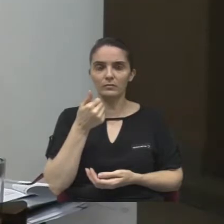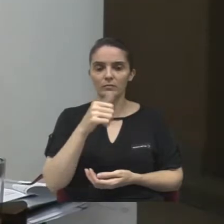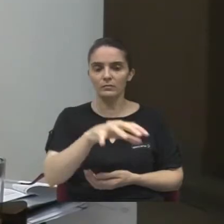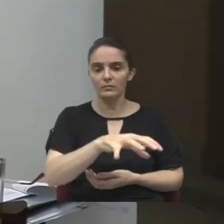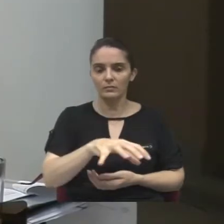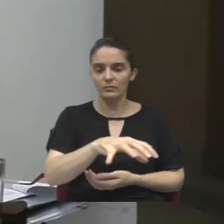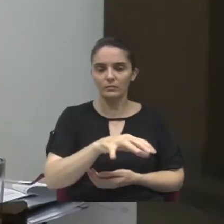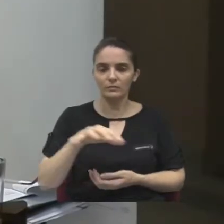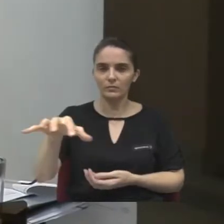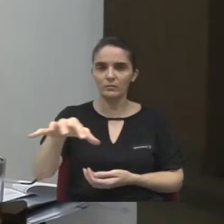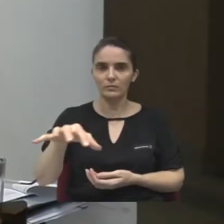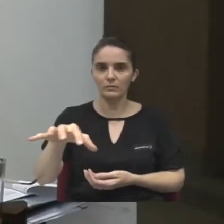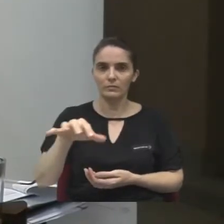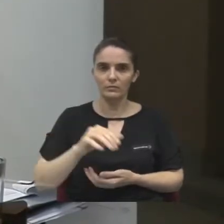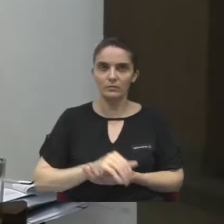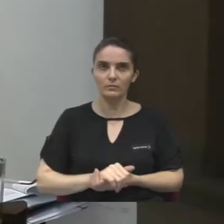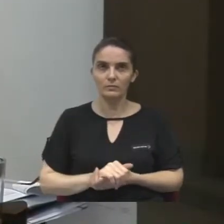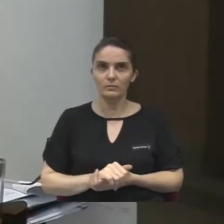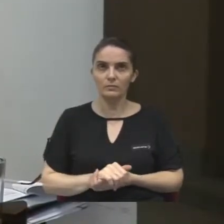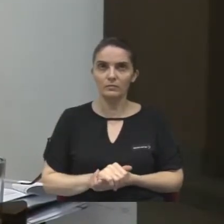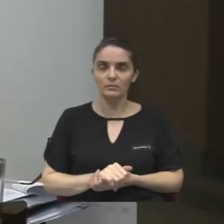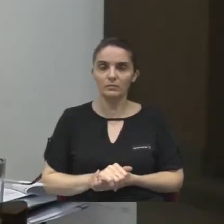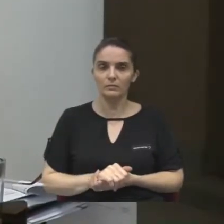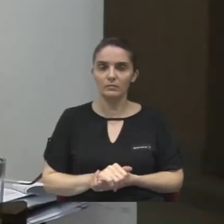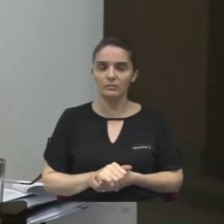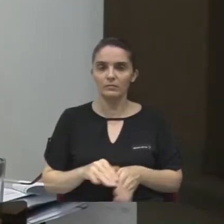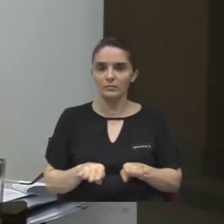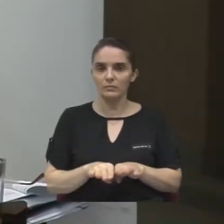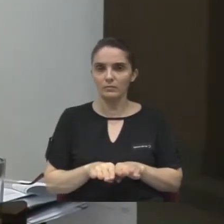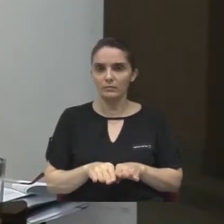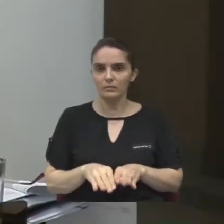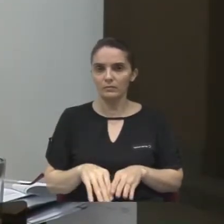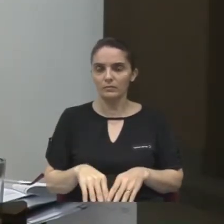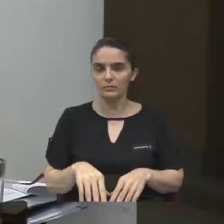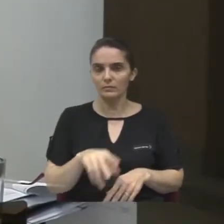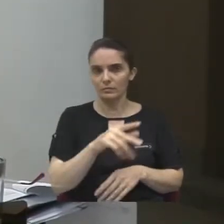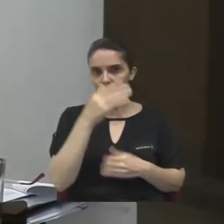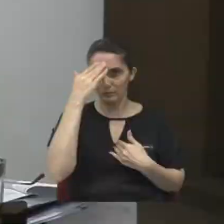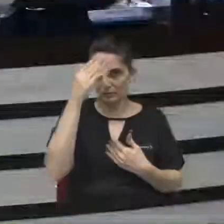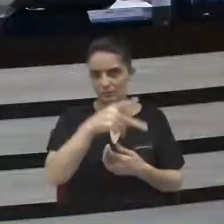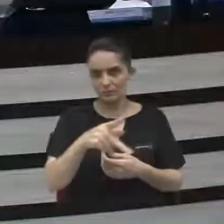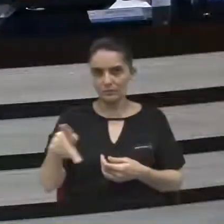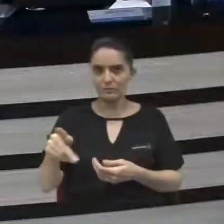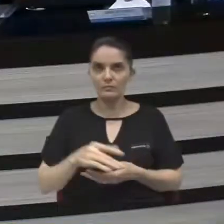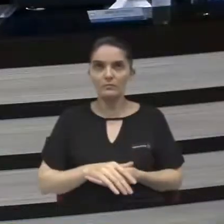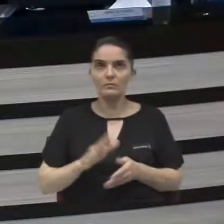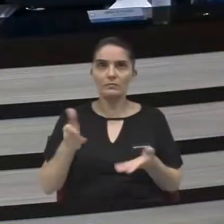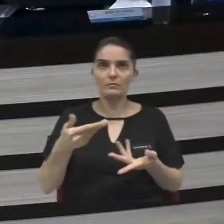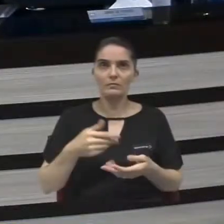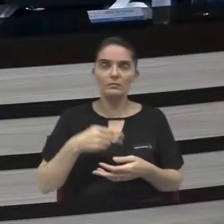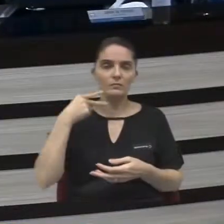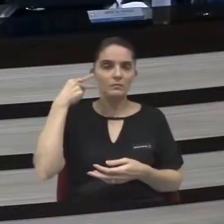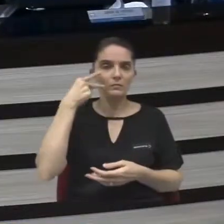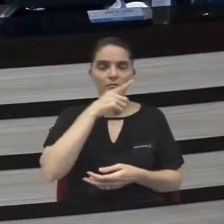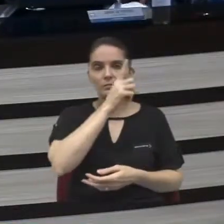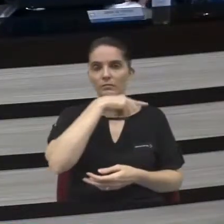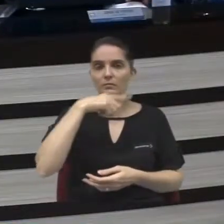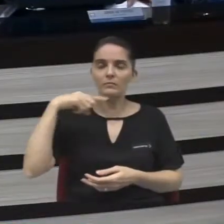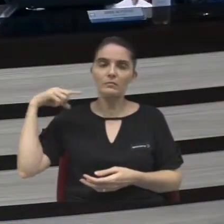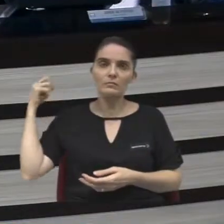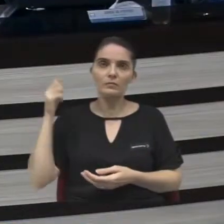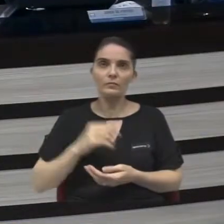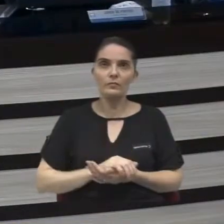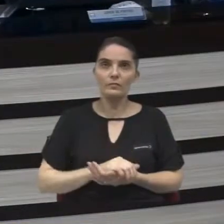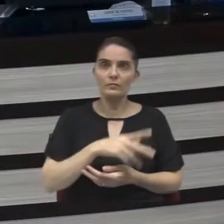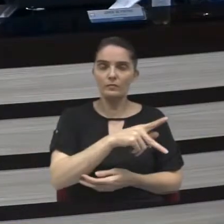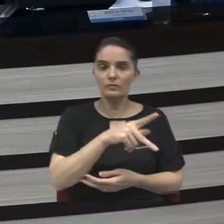praças. Vou levar isso também ao gabinete do prefeito. Muito obrigada, senhor presidente. Com a palavra, a doutora Mária Costa.